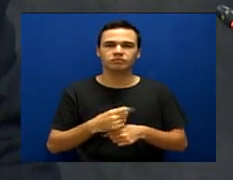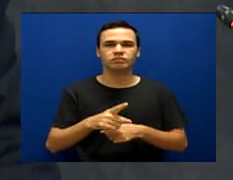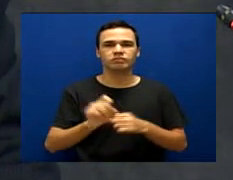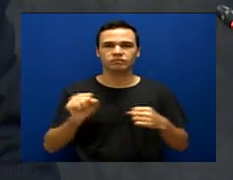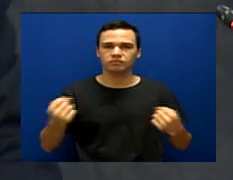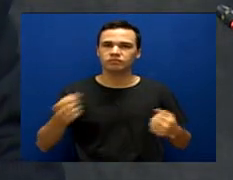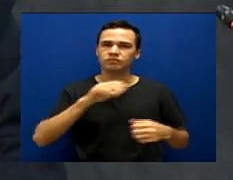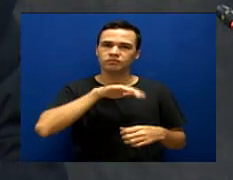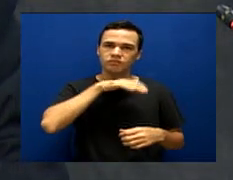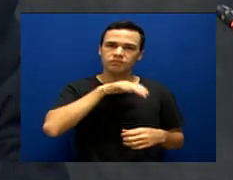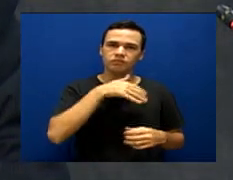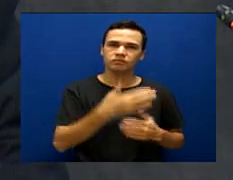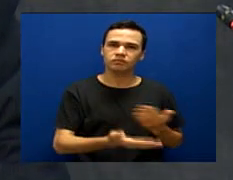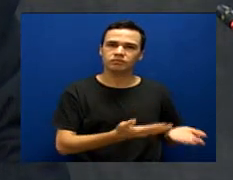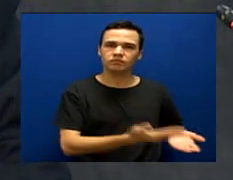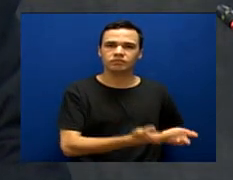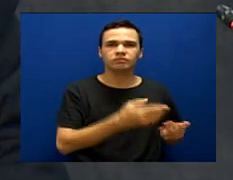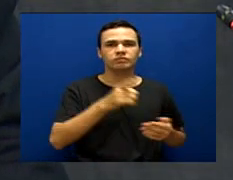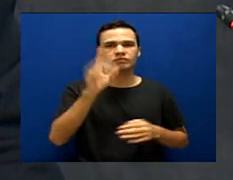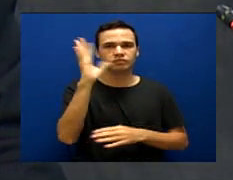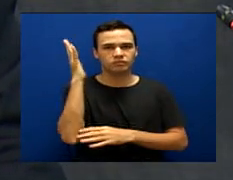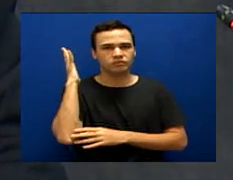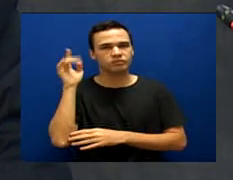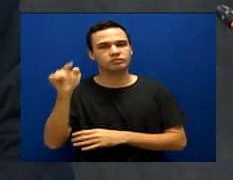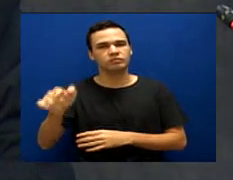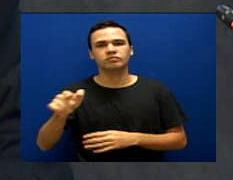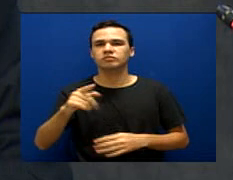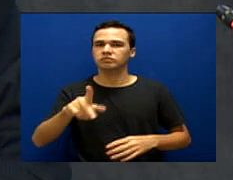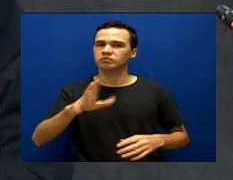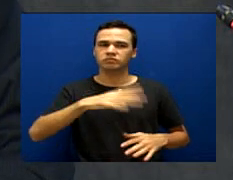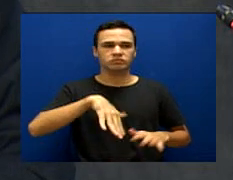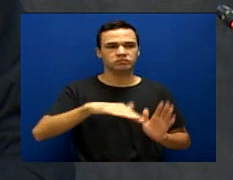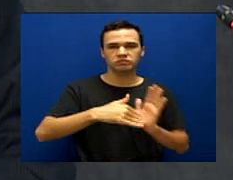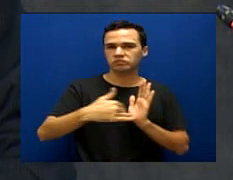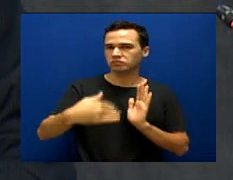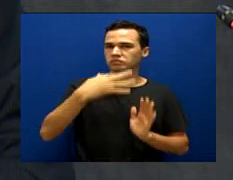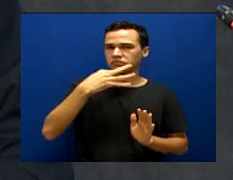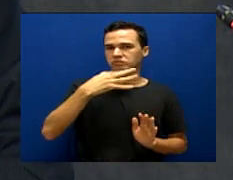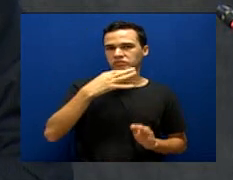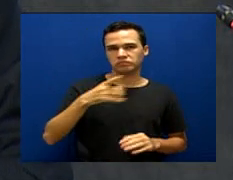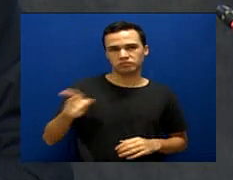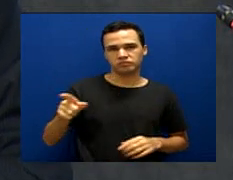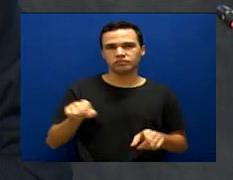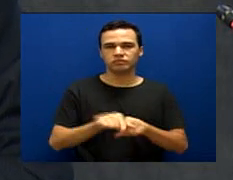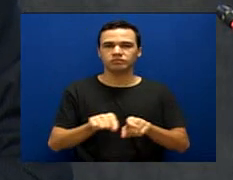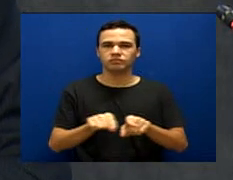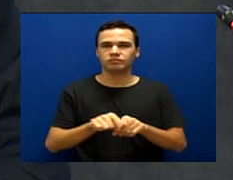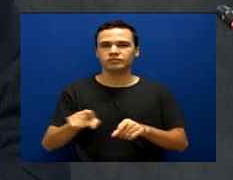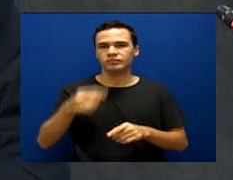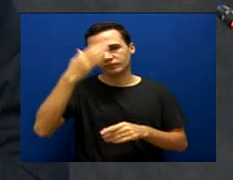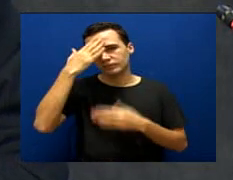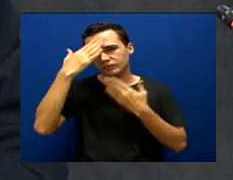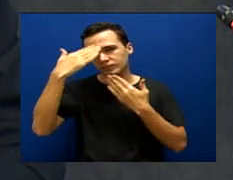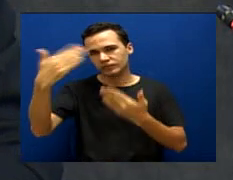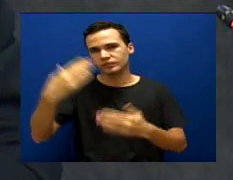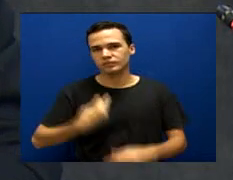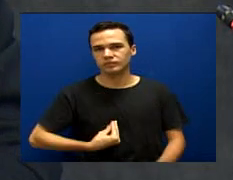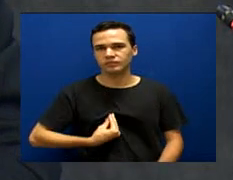da causa animal, ligado à área do meio ambiente, uma pessoa emblemática na cidade com relação a essa questão também. Obrigado pela presença, viu, Gabriel?